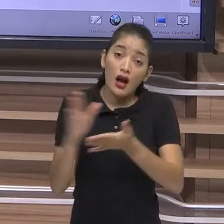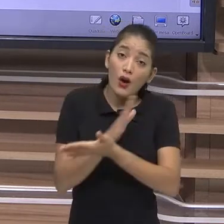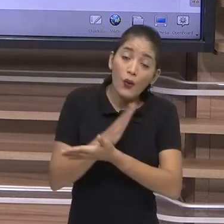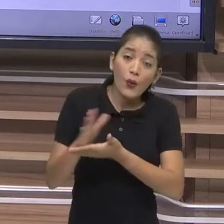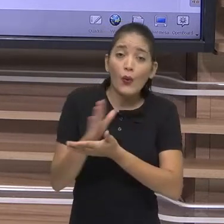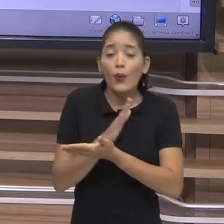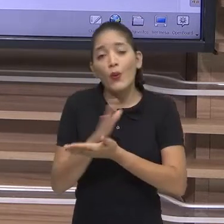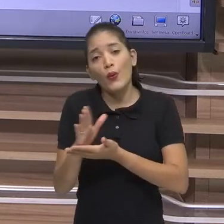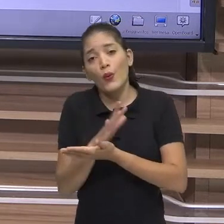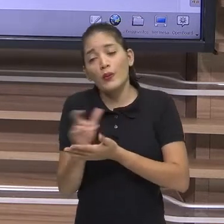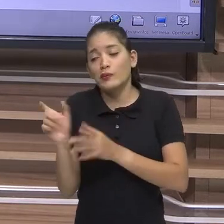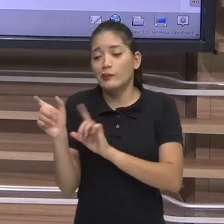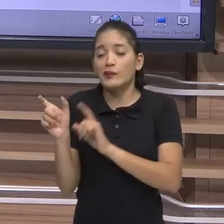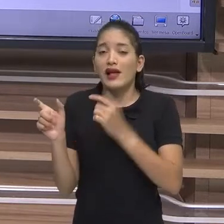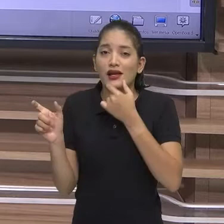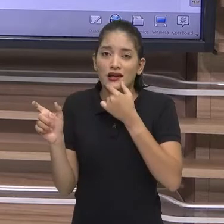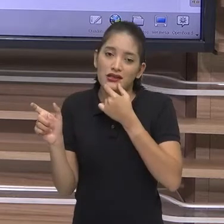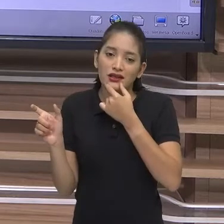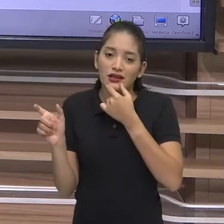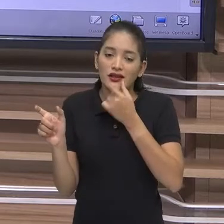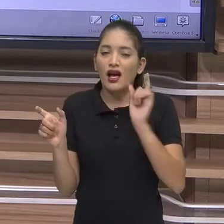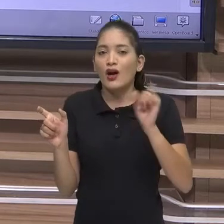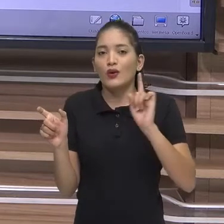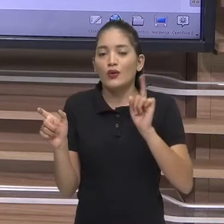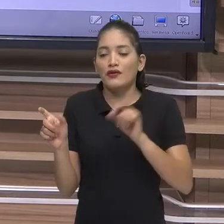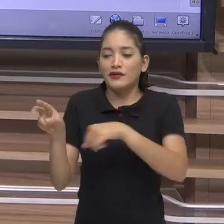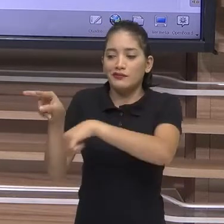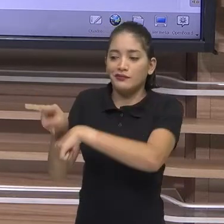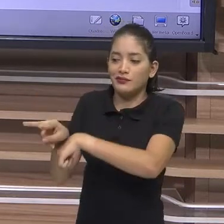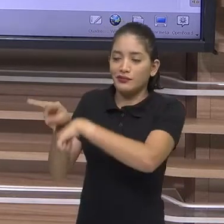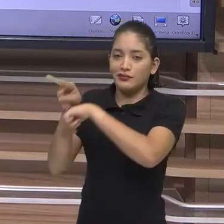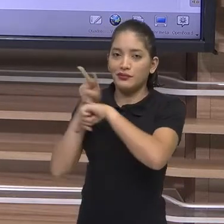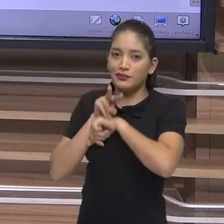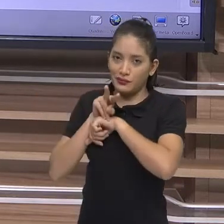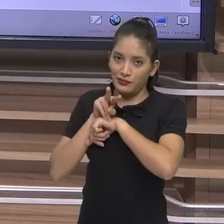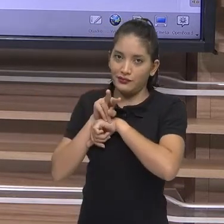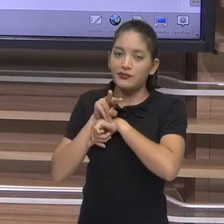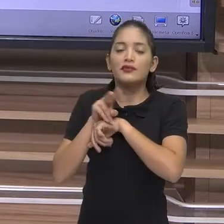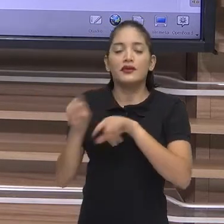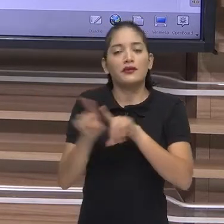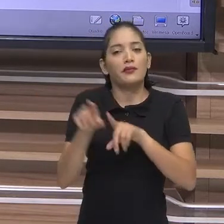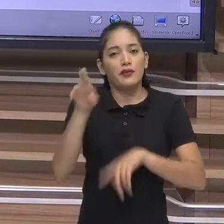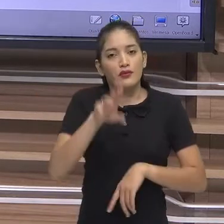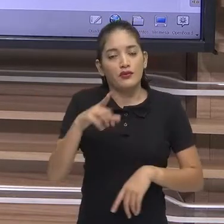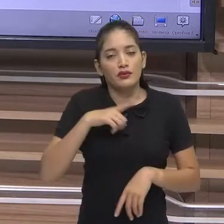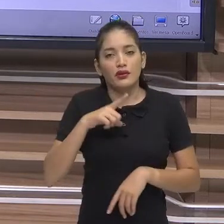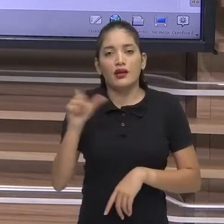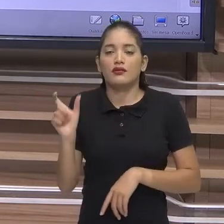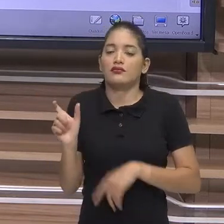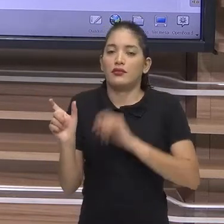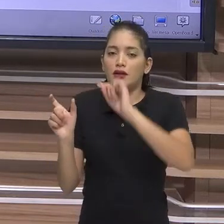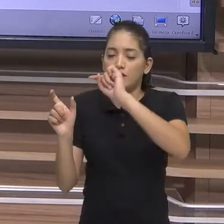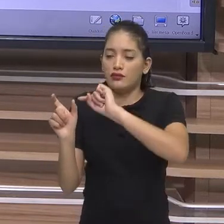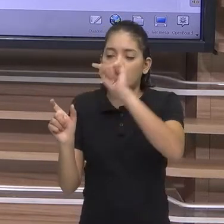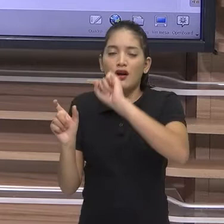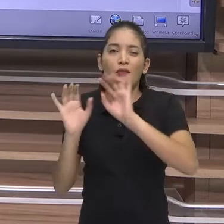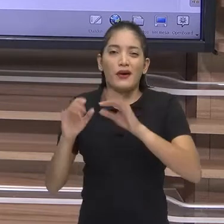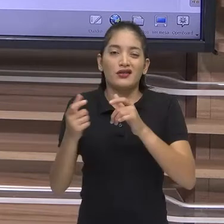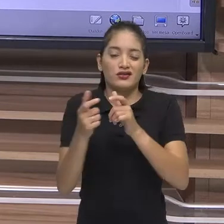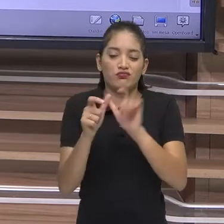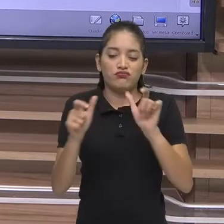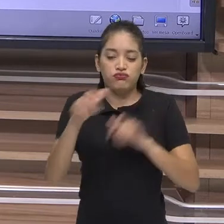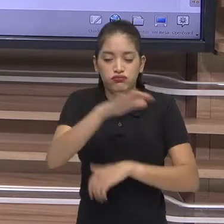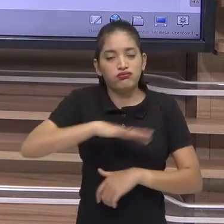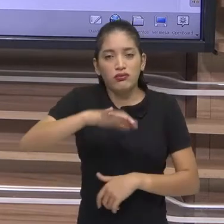palavras em inglês, que na verdade não são em inglês, elas foram emprestadas, eles usam e vem com acento, mas no geral não existe